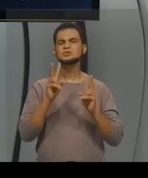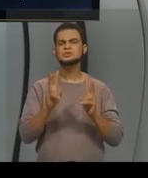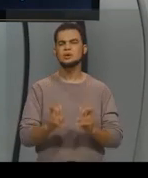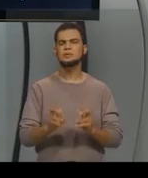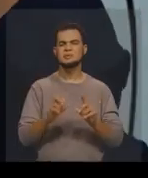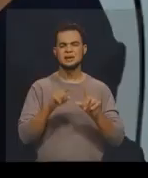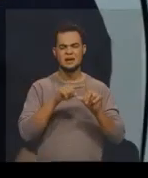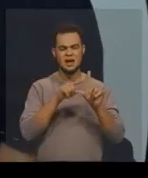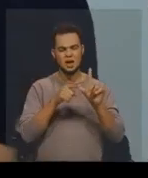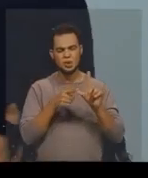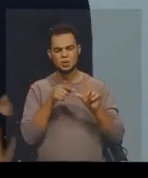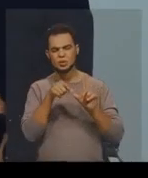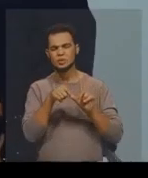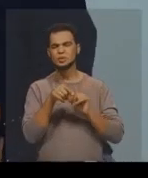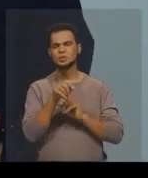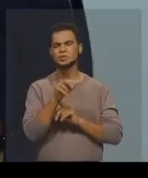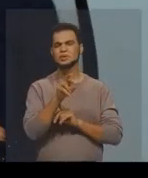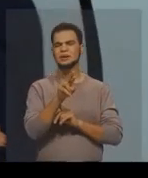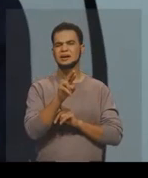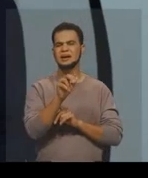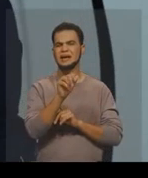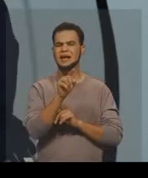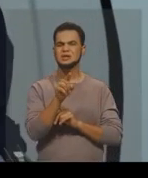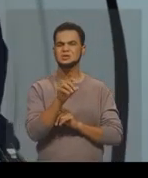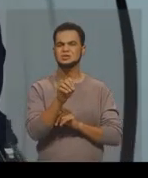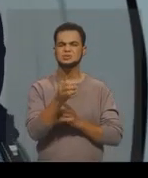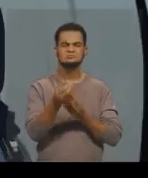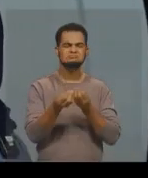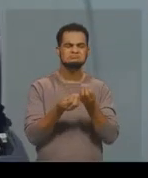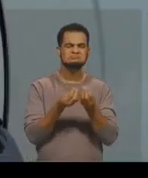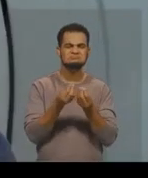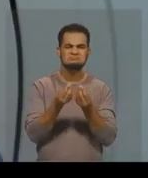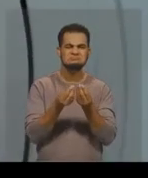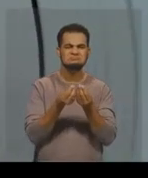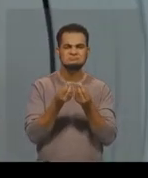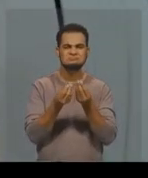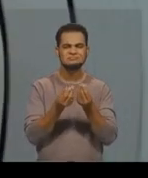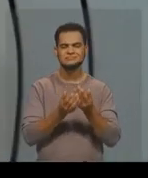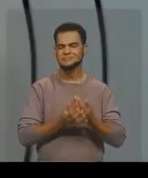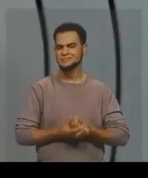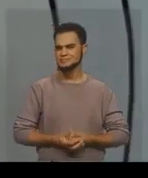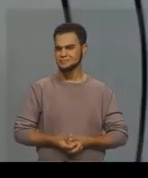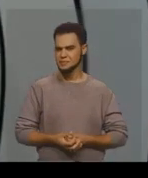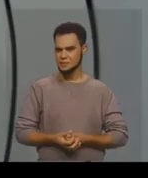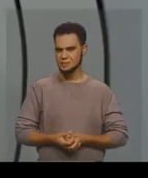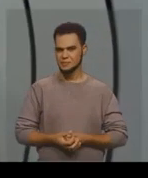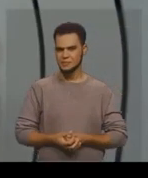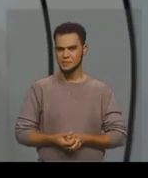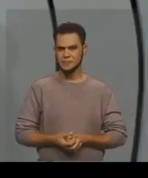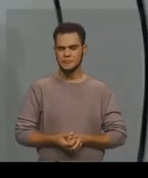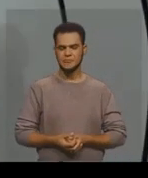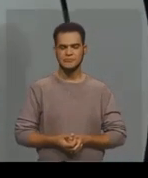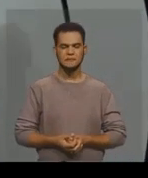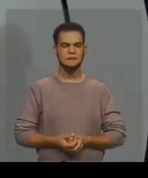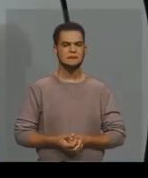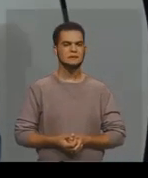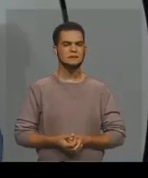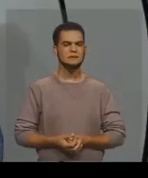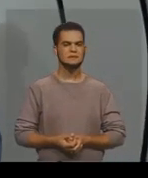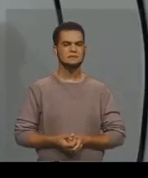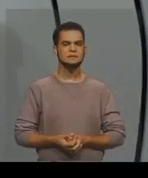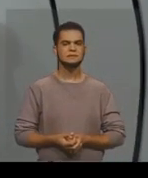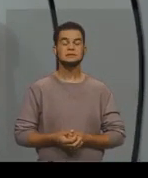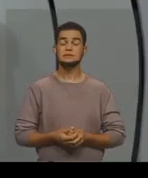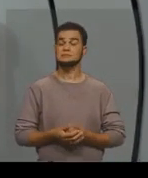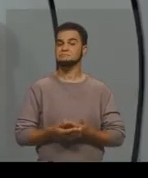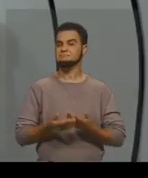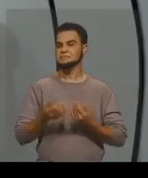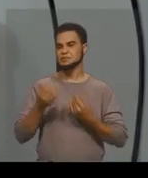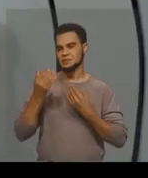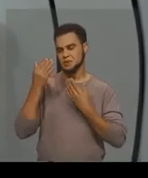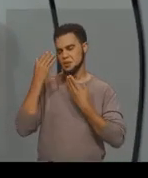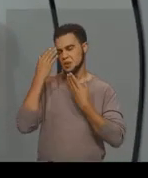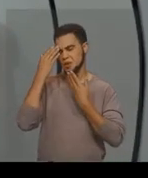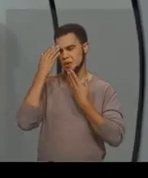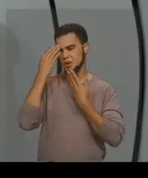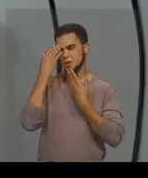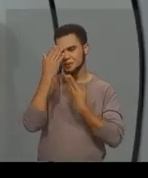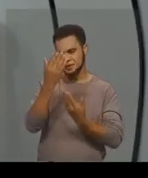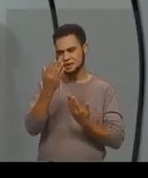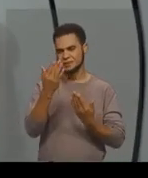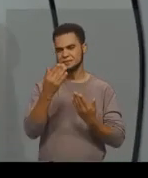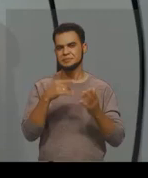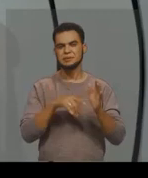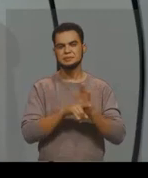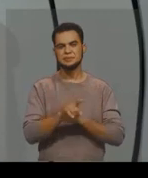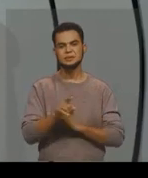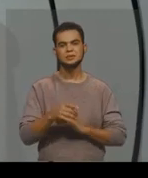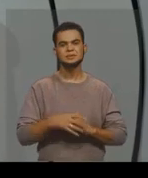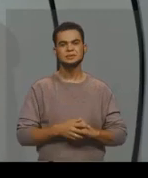Ei, Clara. Isabela, né? Clara Isabela, isso. Muito obrigada pela pergunta. Ângulo